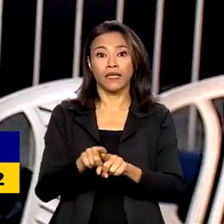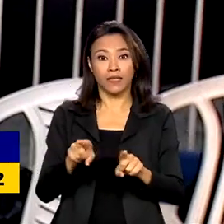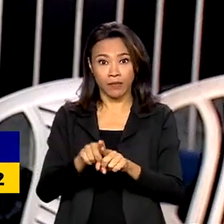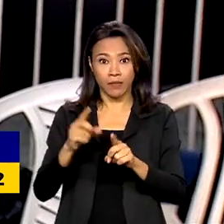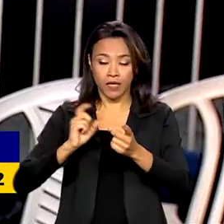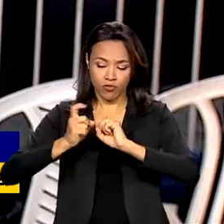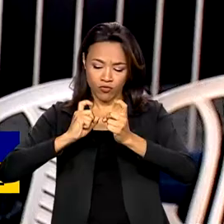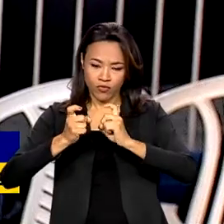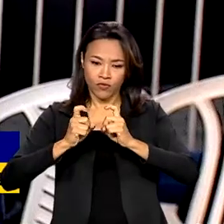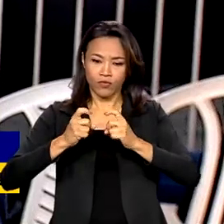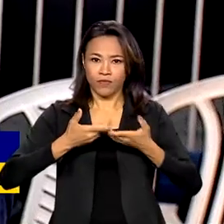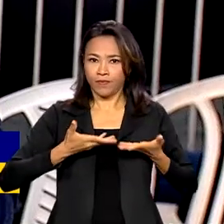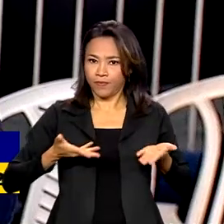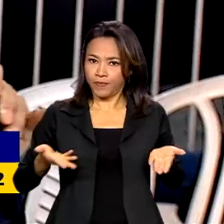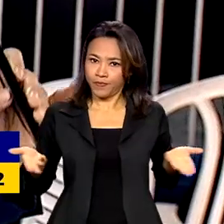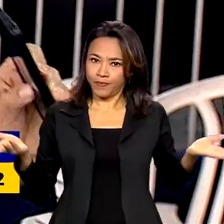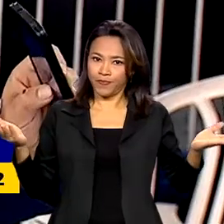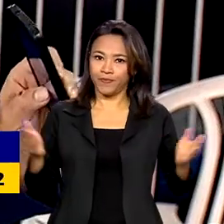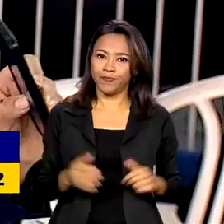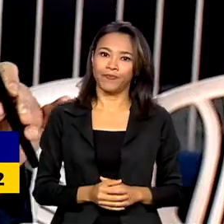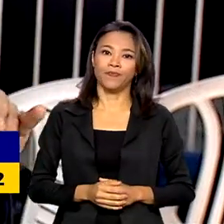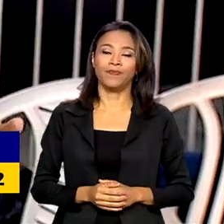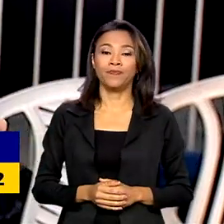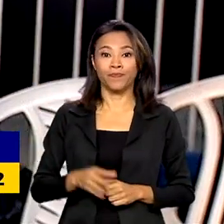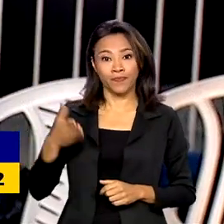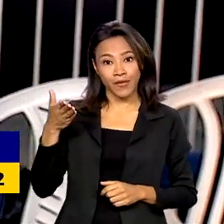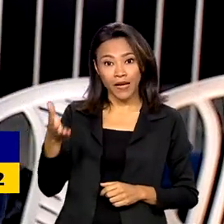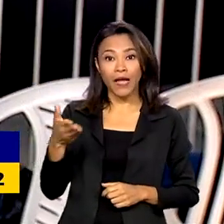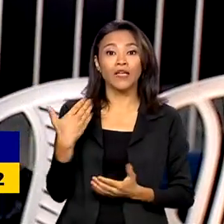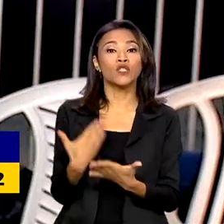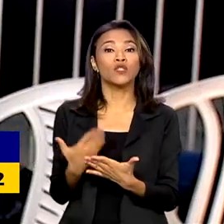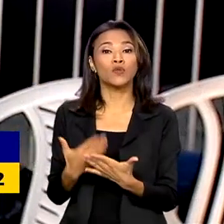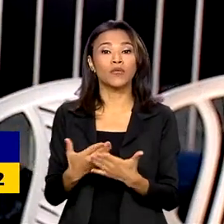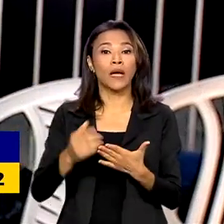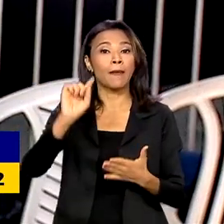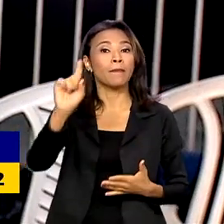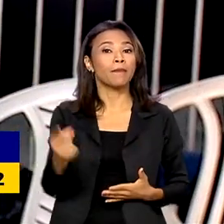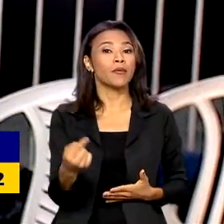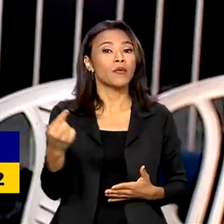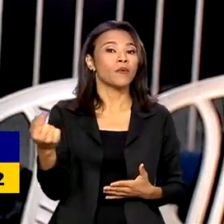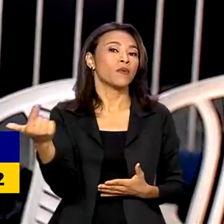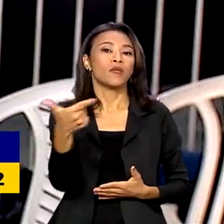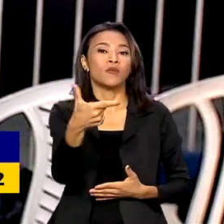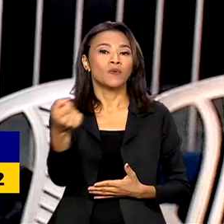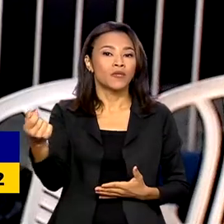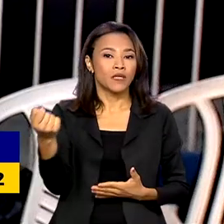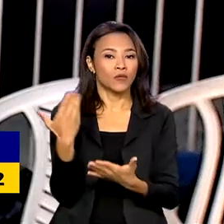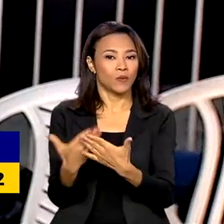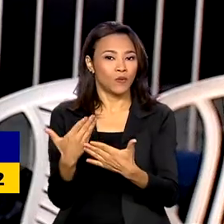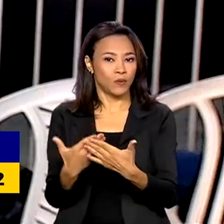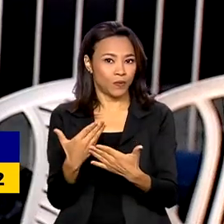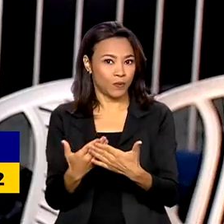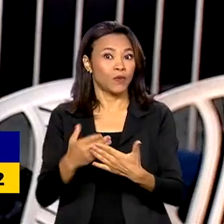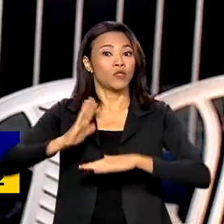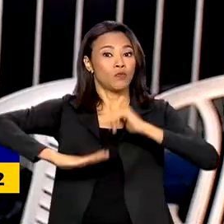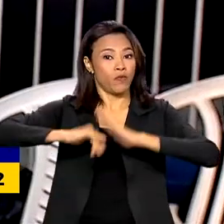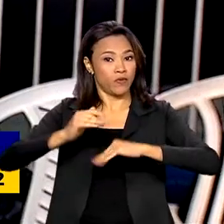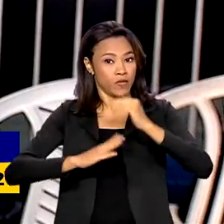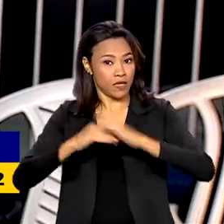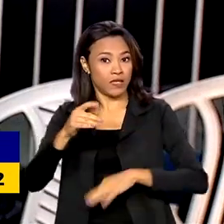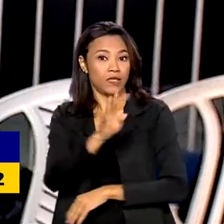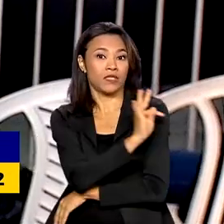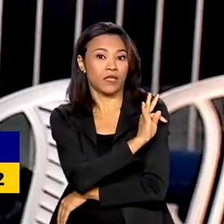administrativo. Vanessa, deve estudar lá cerca de 1.200 estudantes de ensino técnico,